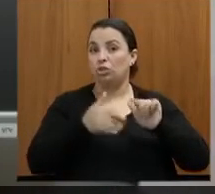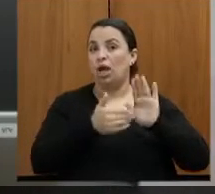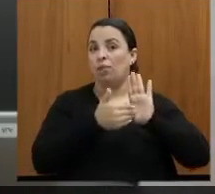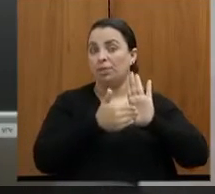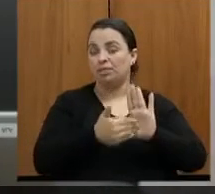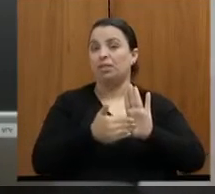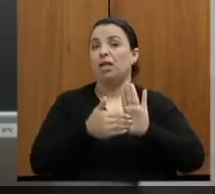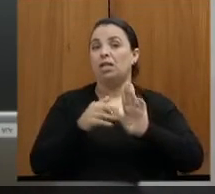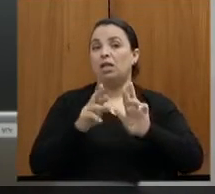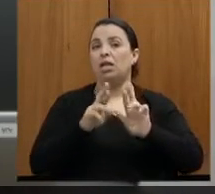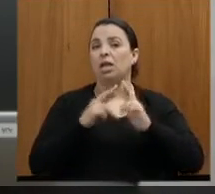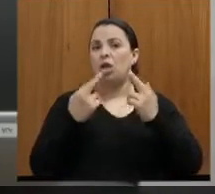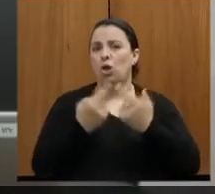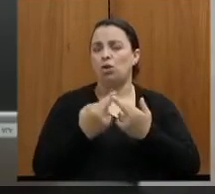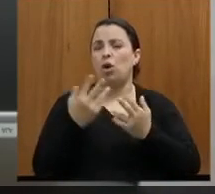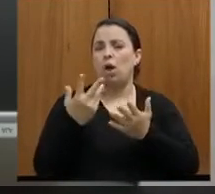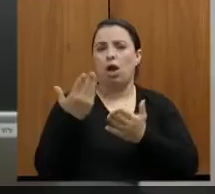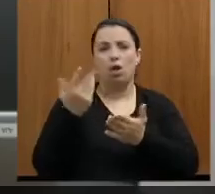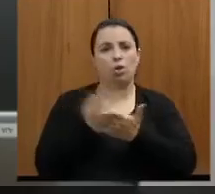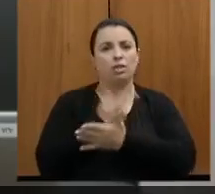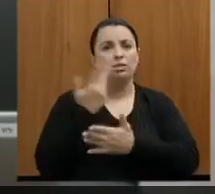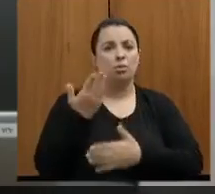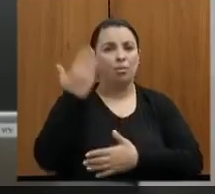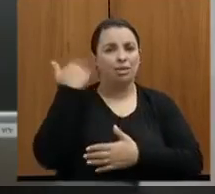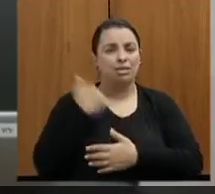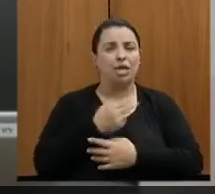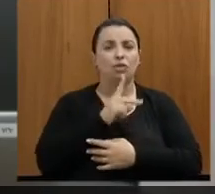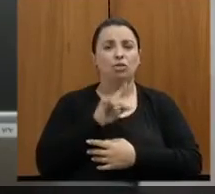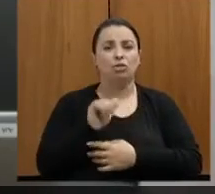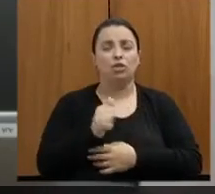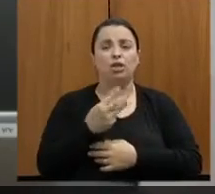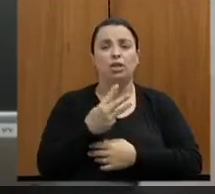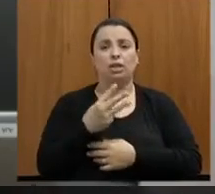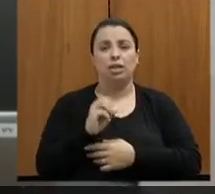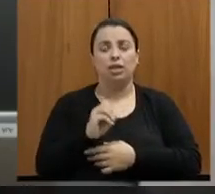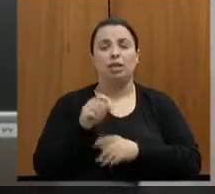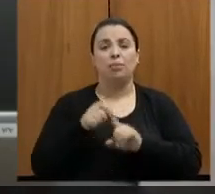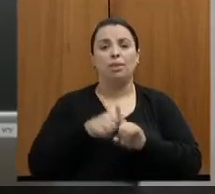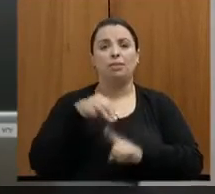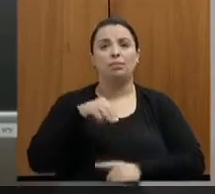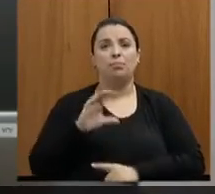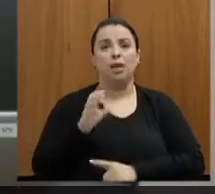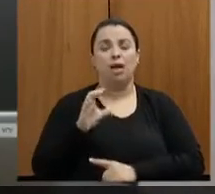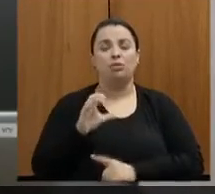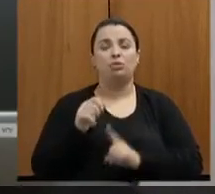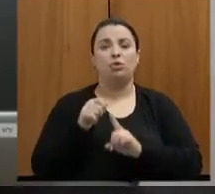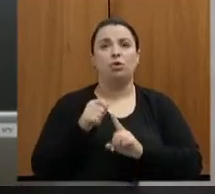reunião realizada em 30 de março de 2022.